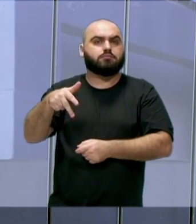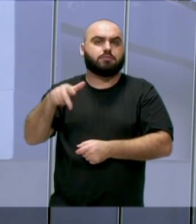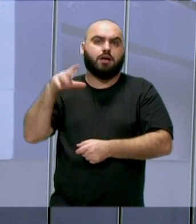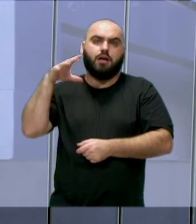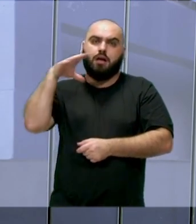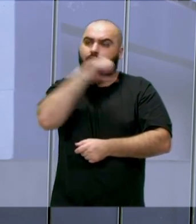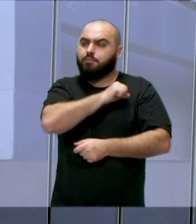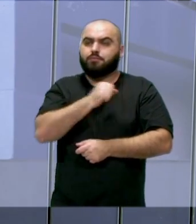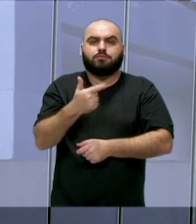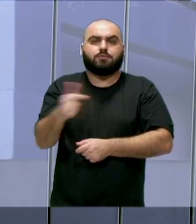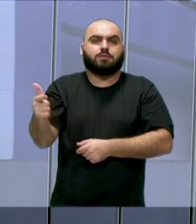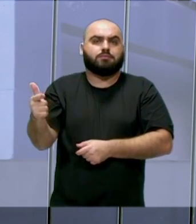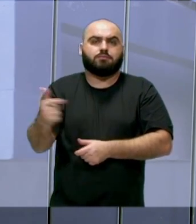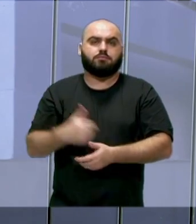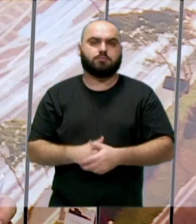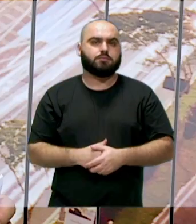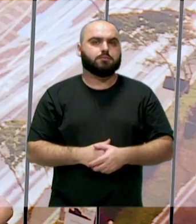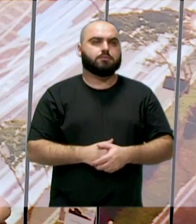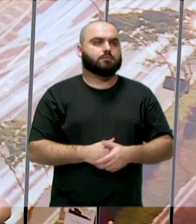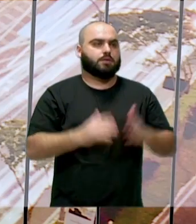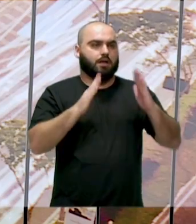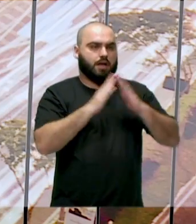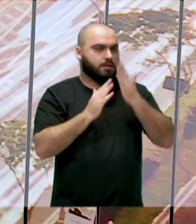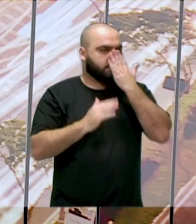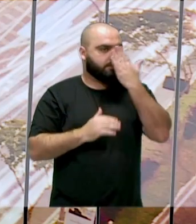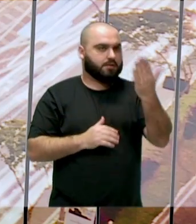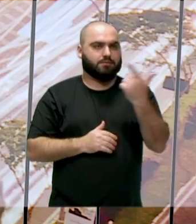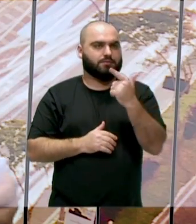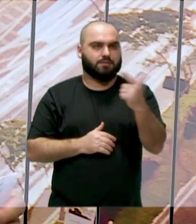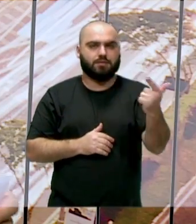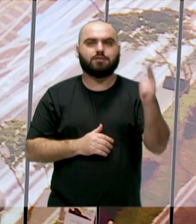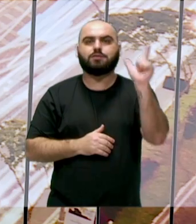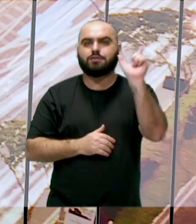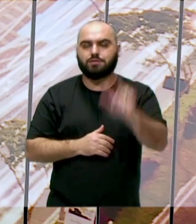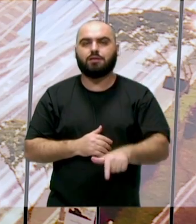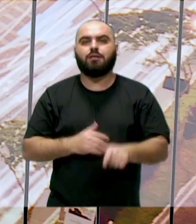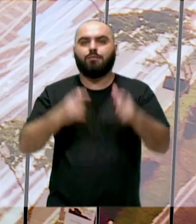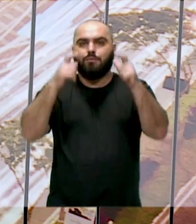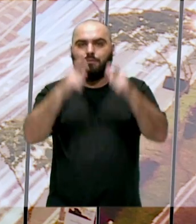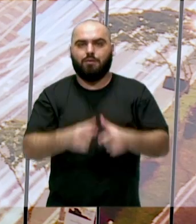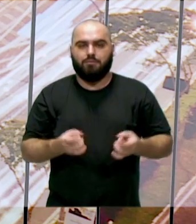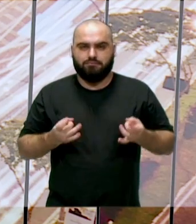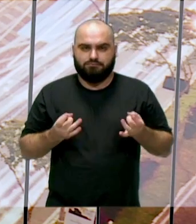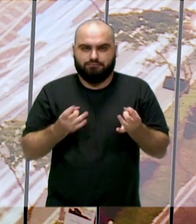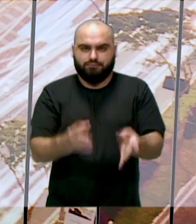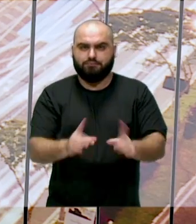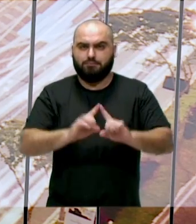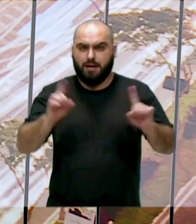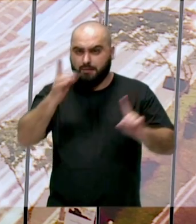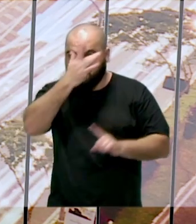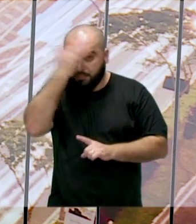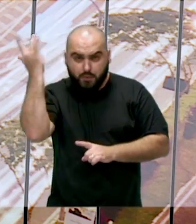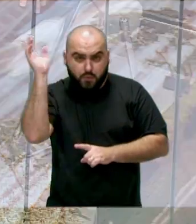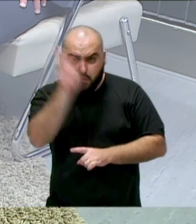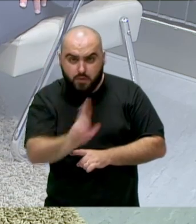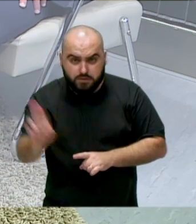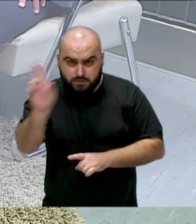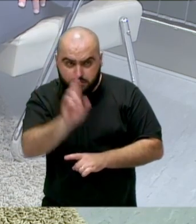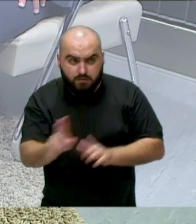esse caminho para fazer. Não tem residência de frente, então acaba sendo que o local já é um pouco abandonado, mas as pessoas utilizam para